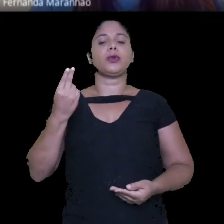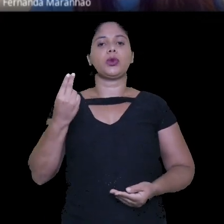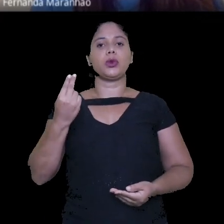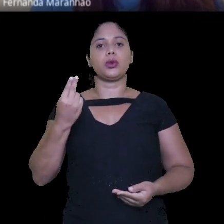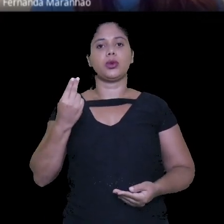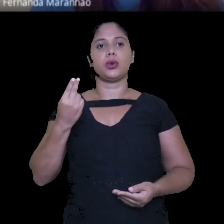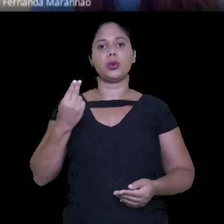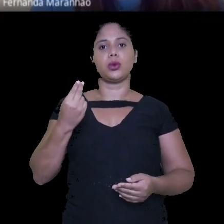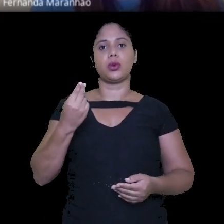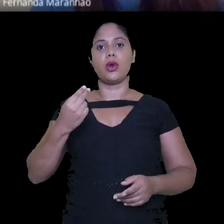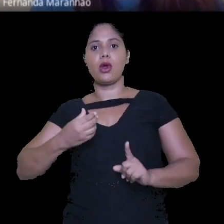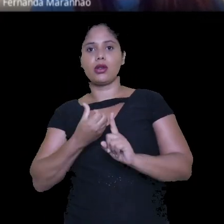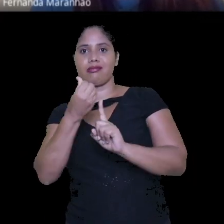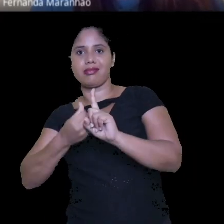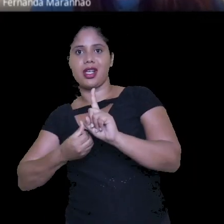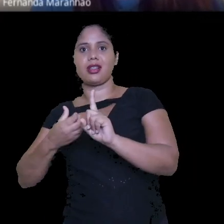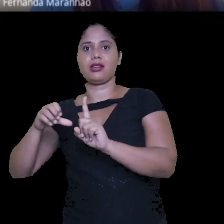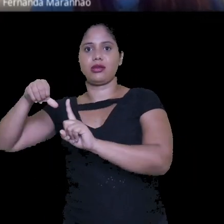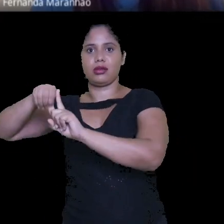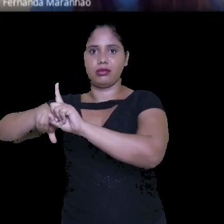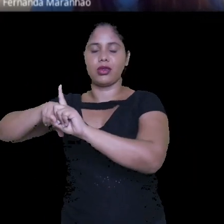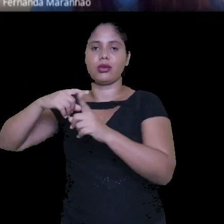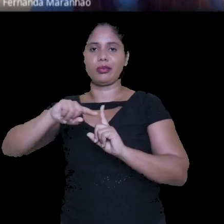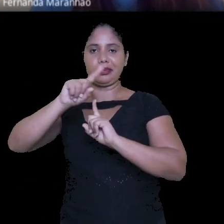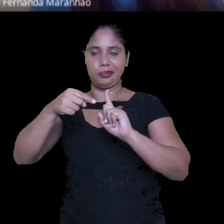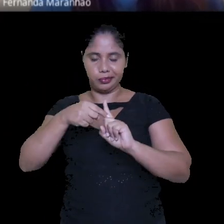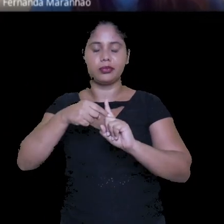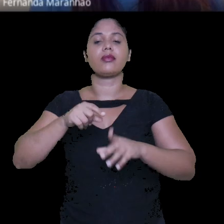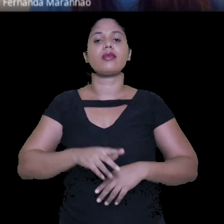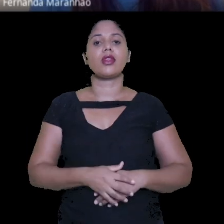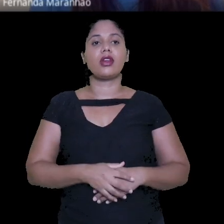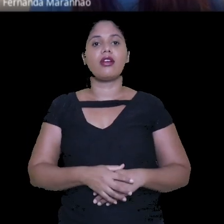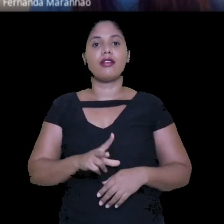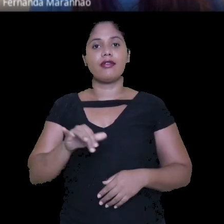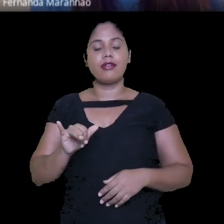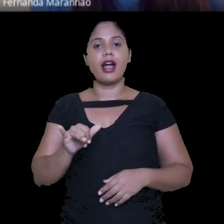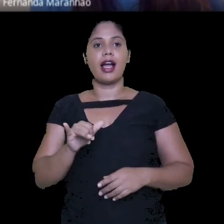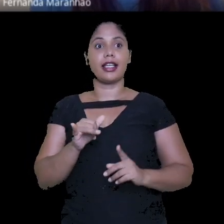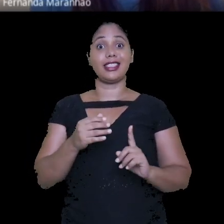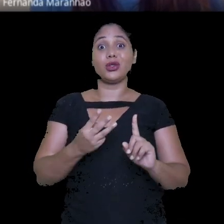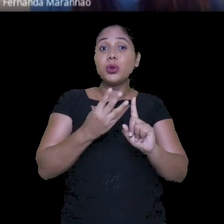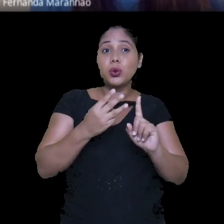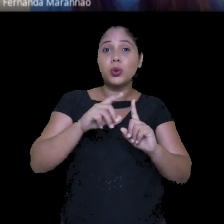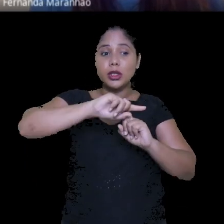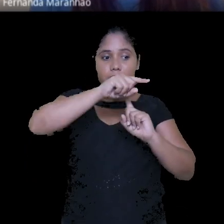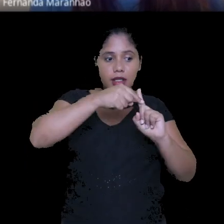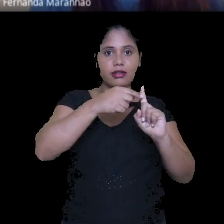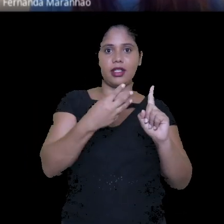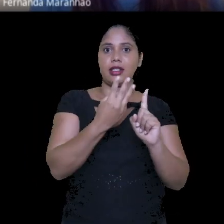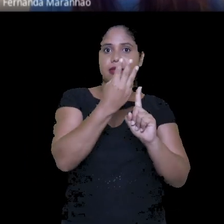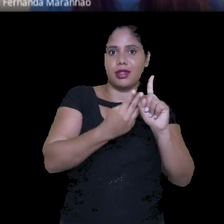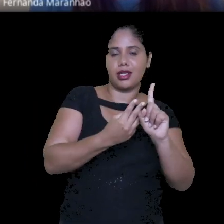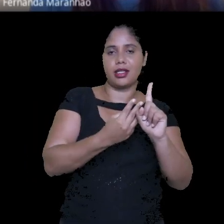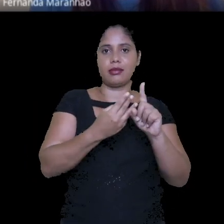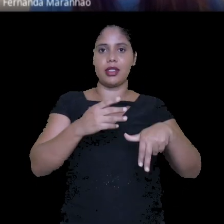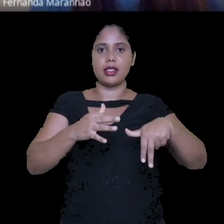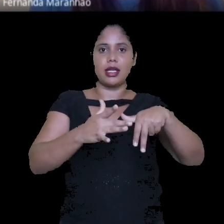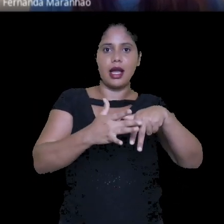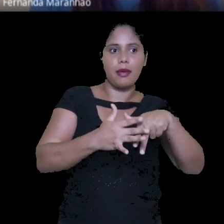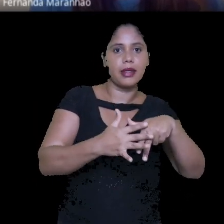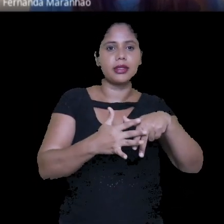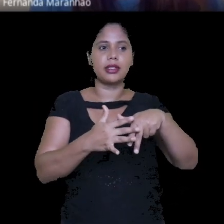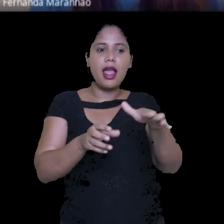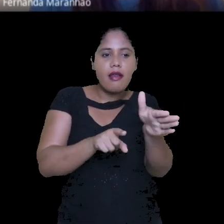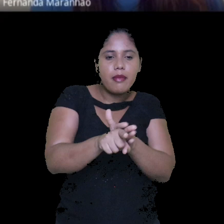extensa com a paciente em consulta, a realização de exame físico também no momento dessa consulta, e esse